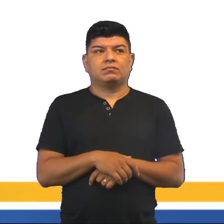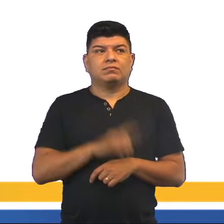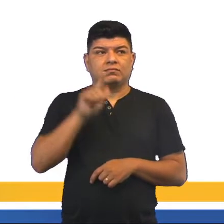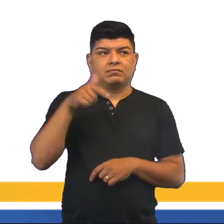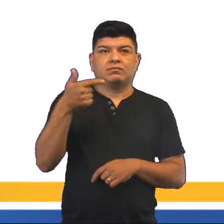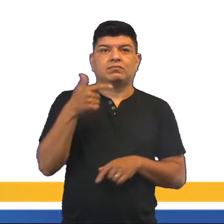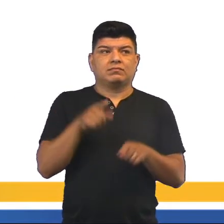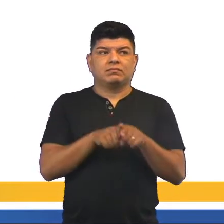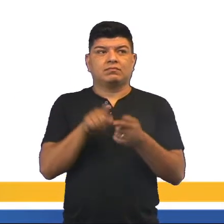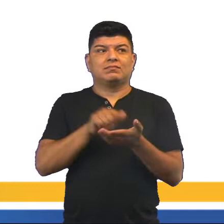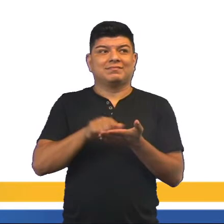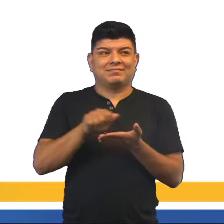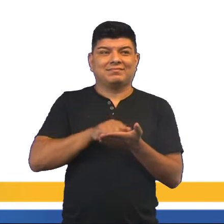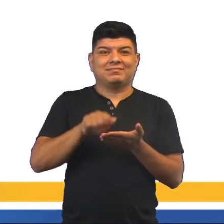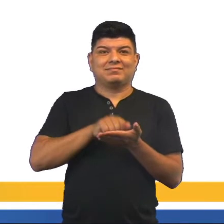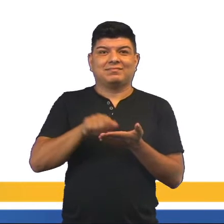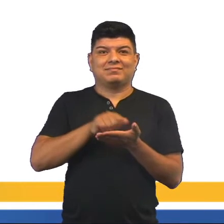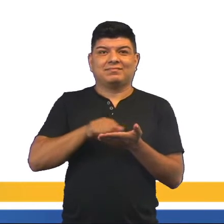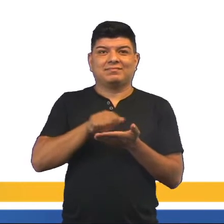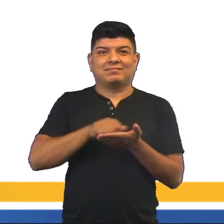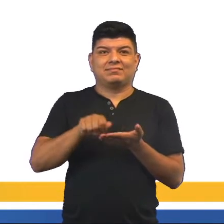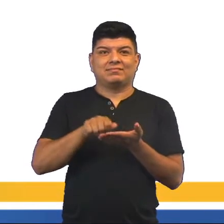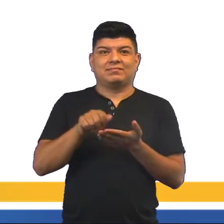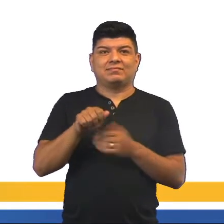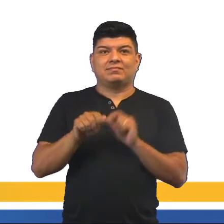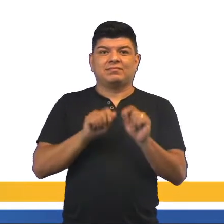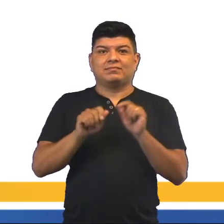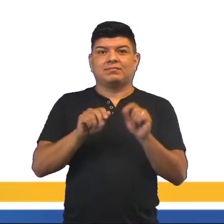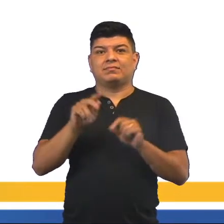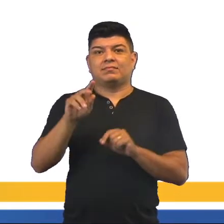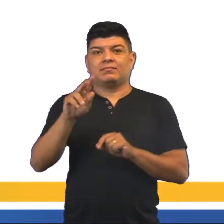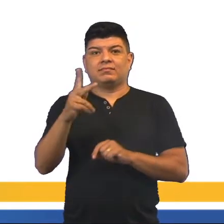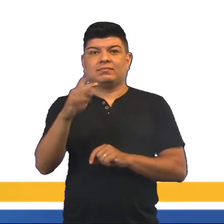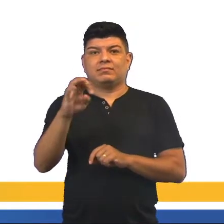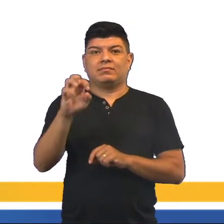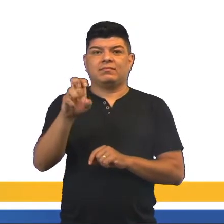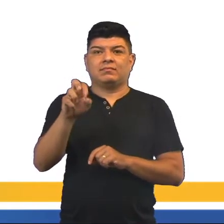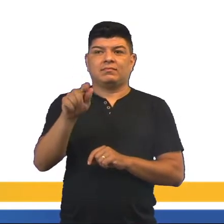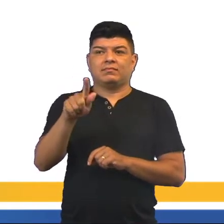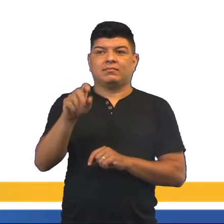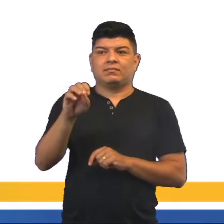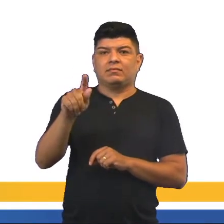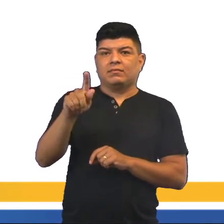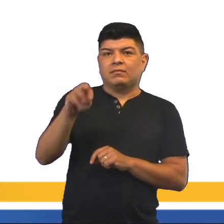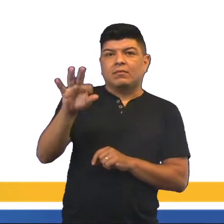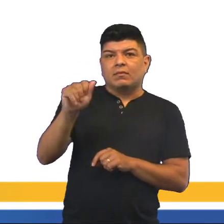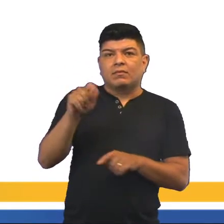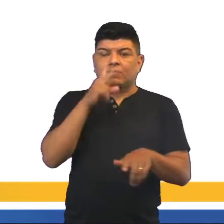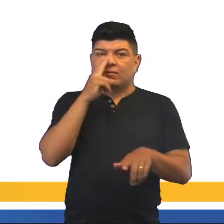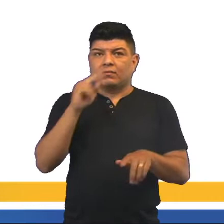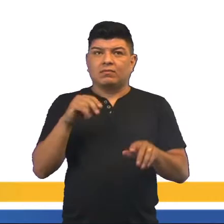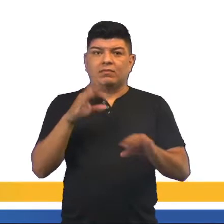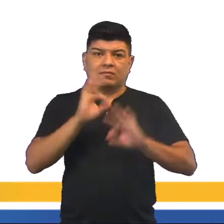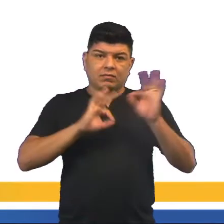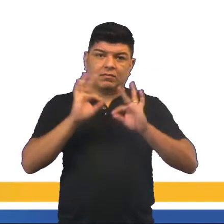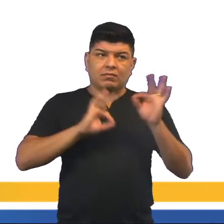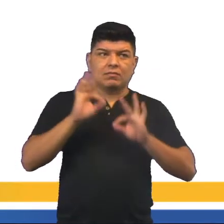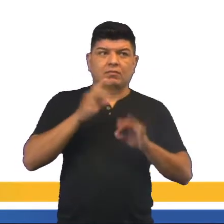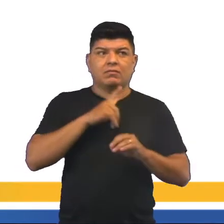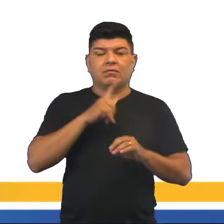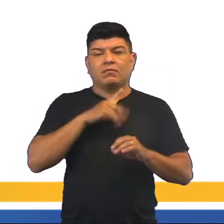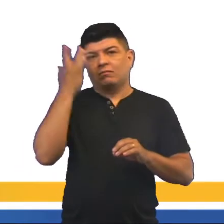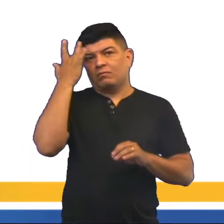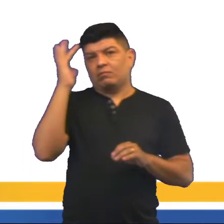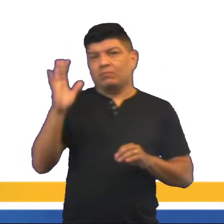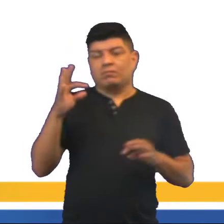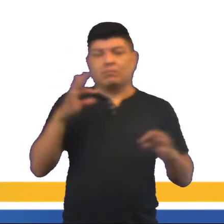Outra forma de escrita, a hieroglífica. Com base na escrita cuneiforme, são elaborados os hieroglifos. Não